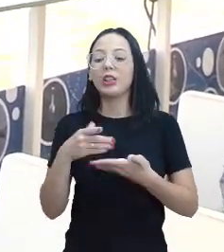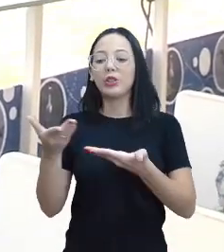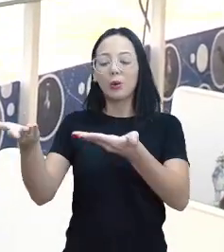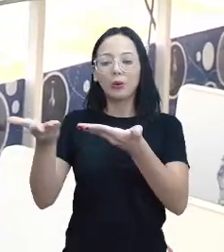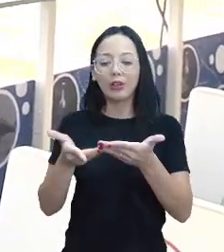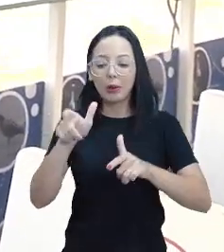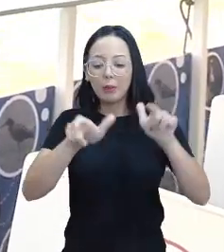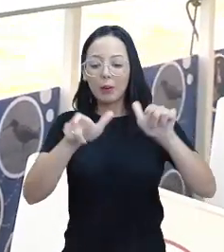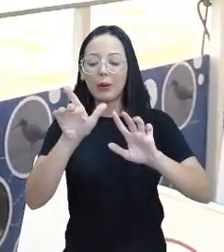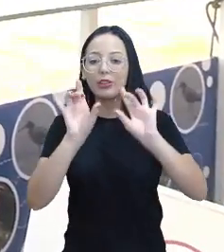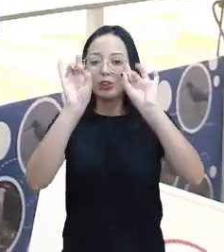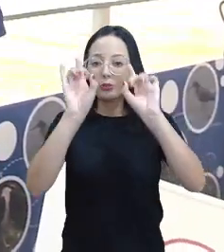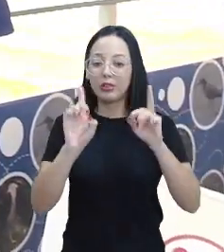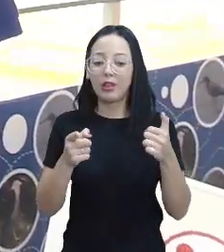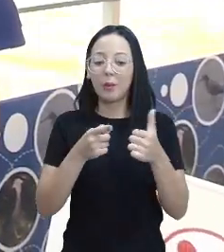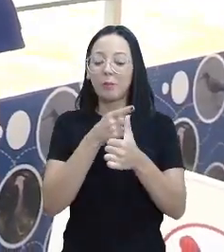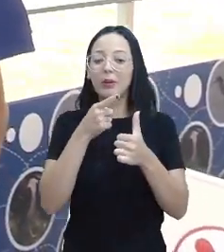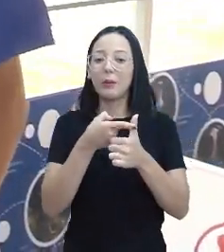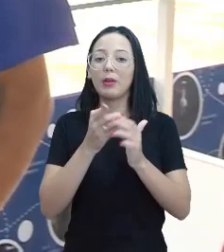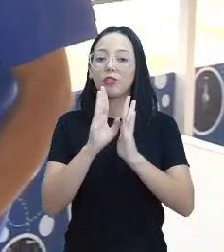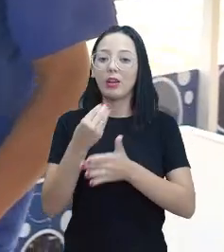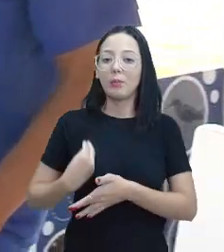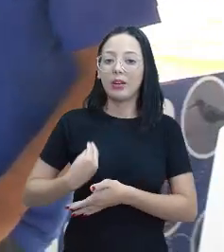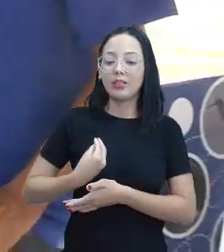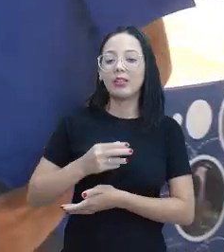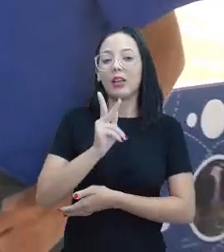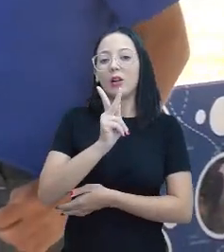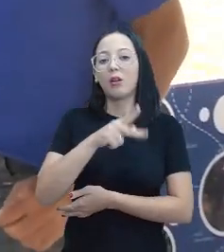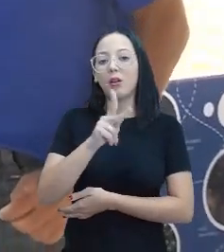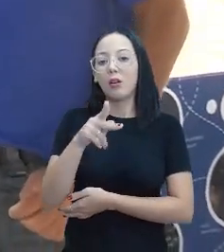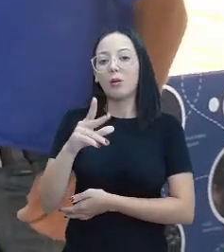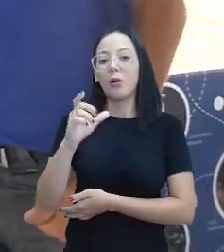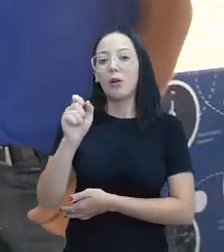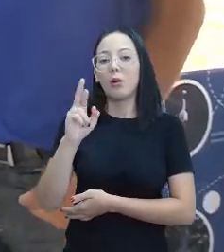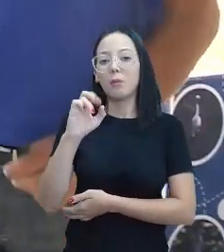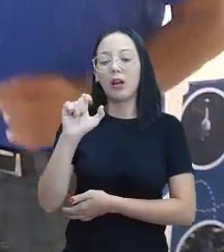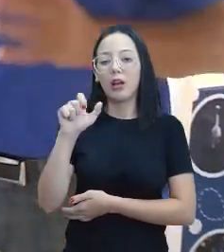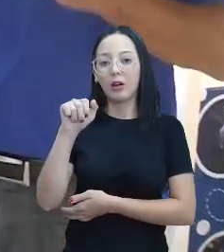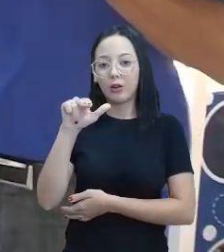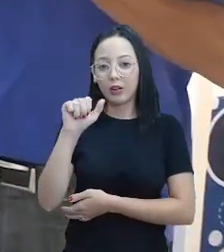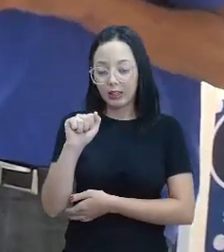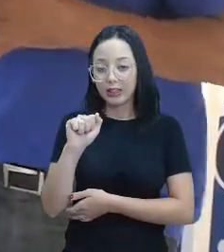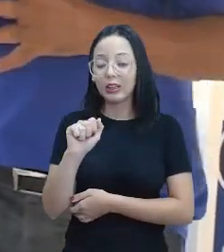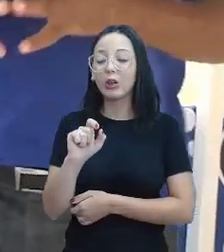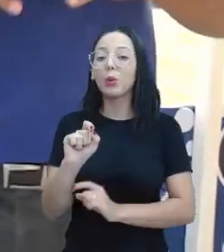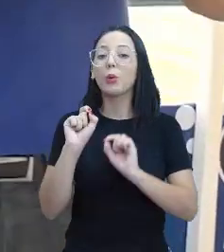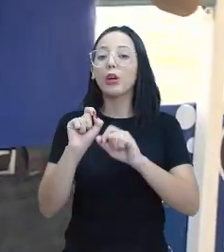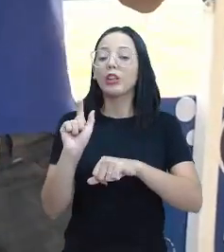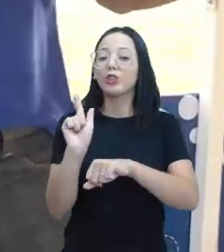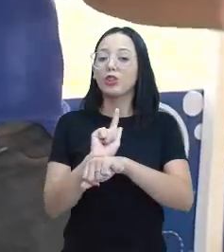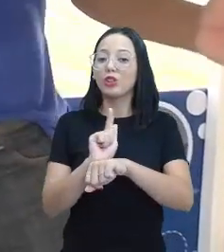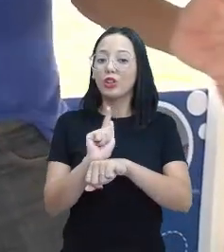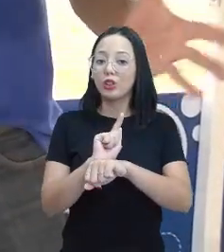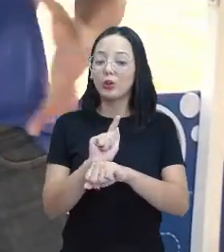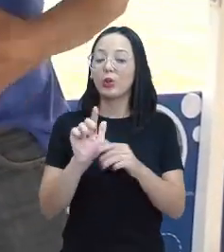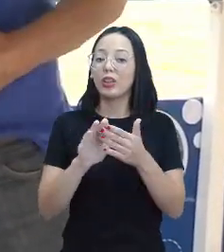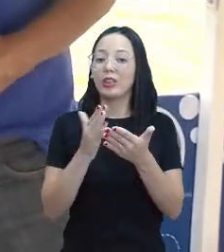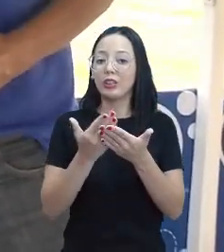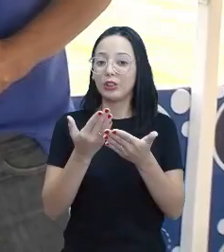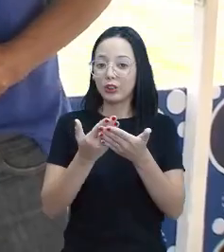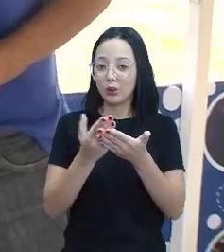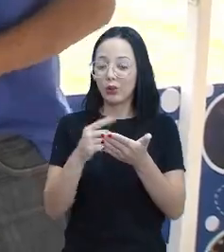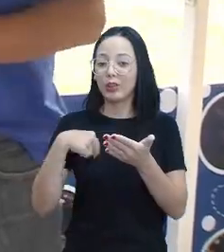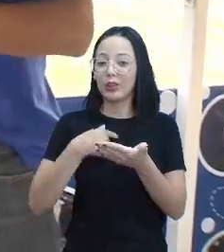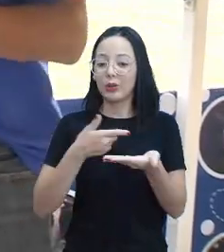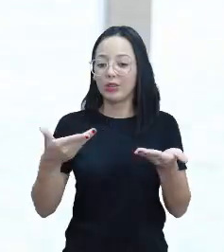especiais. A primeira convidada que está aqui é a professora Carolina Gondim, que é a gestora dessa escola flutuante que